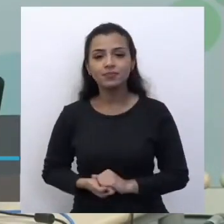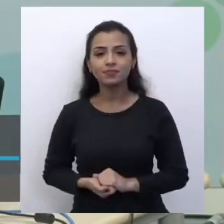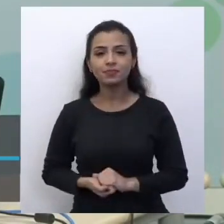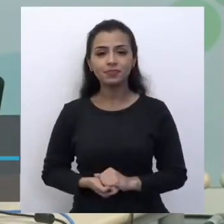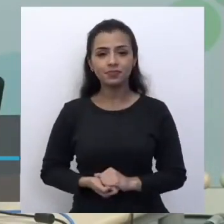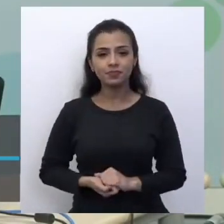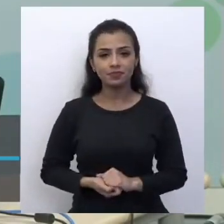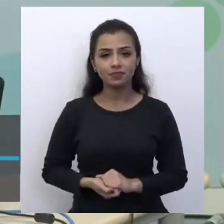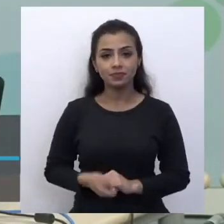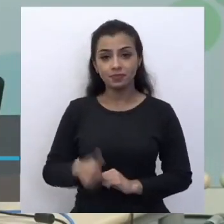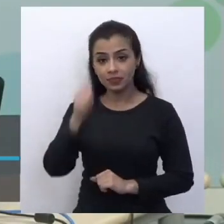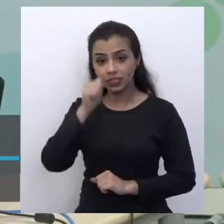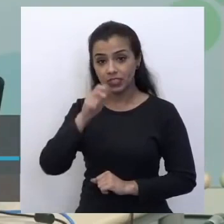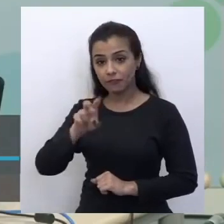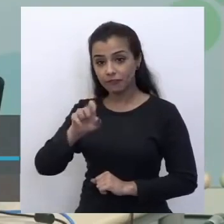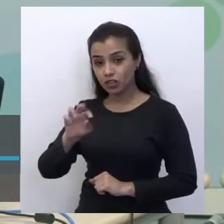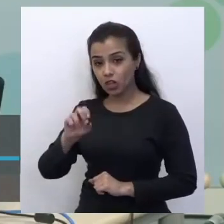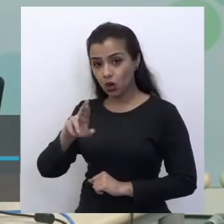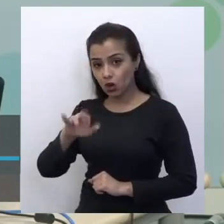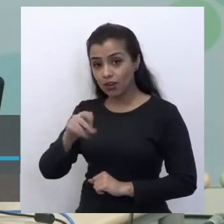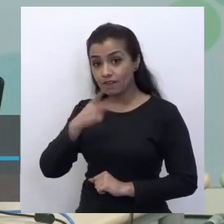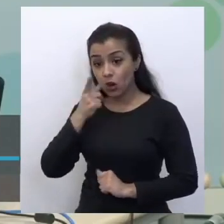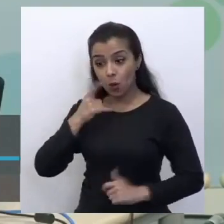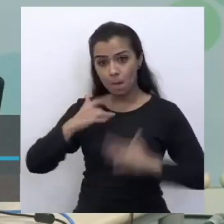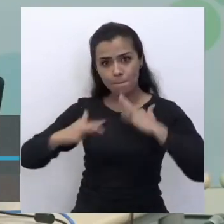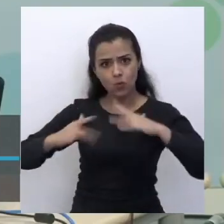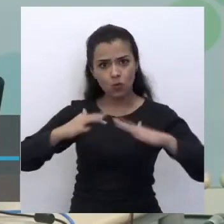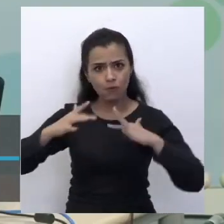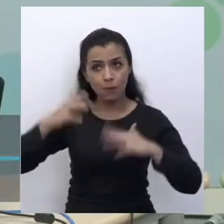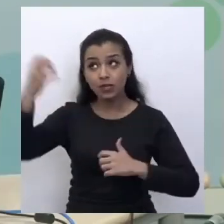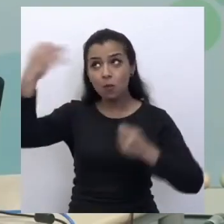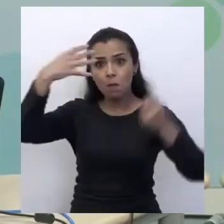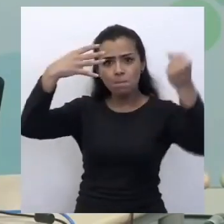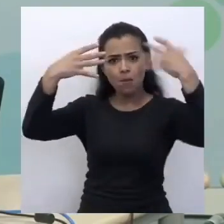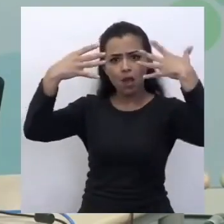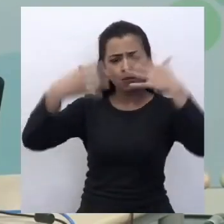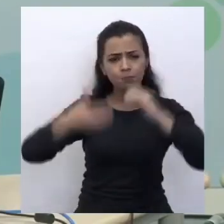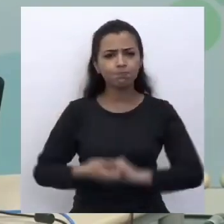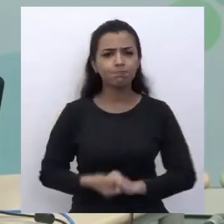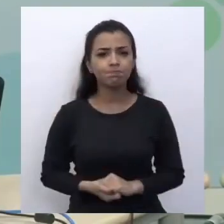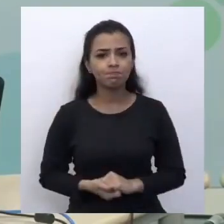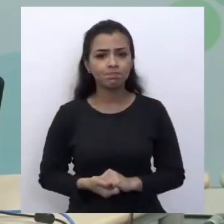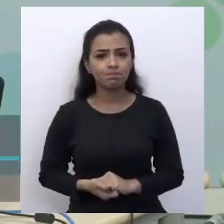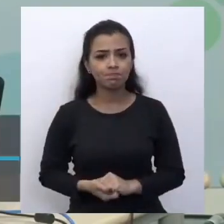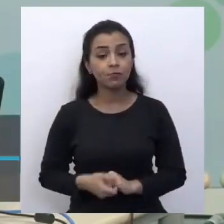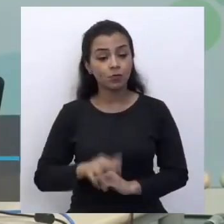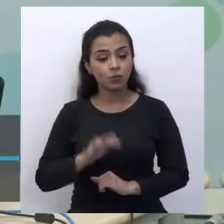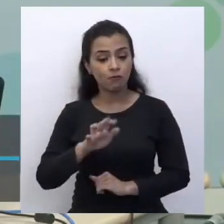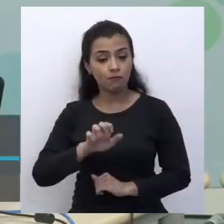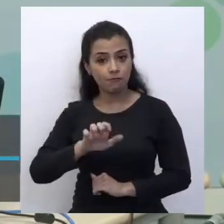A Vitória cita luz e movimento. O Felipe, efeitos de luzes.